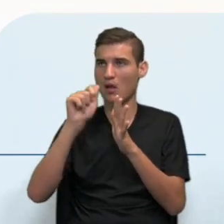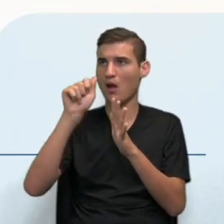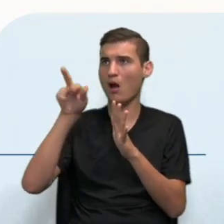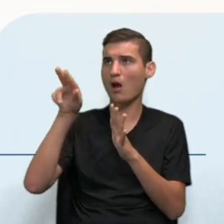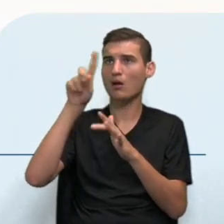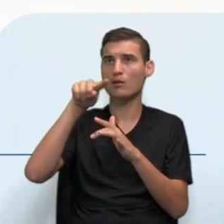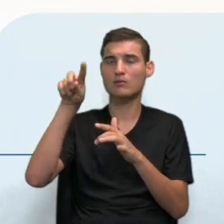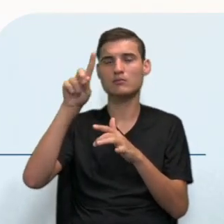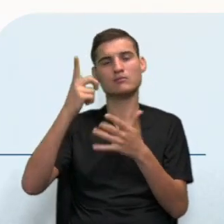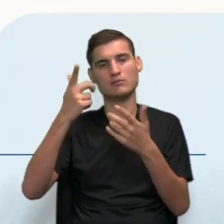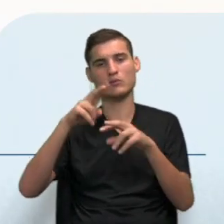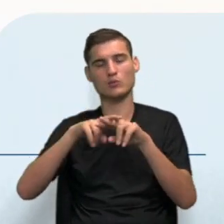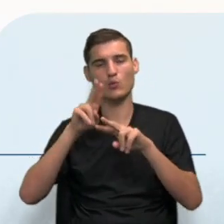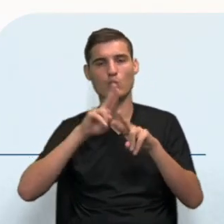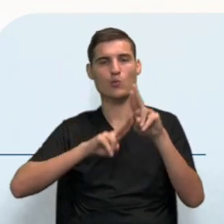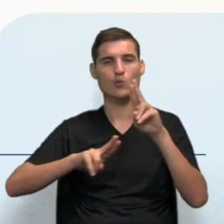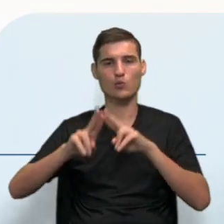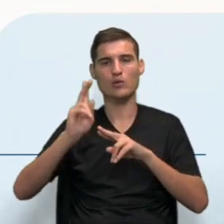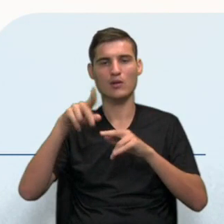de ondas eletromagnéticas.